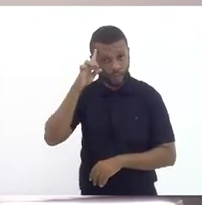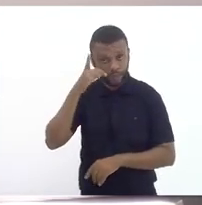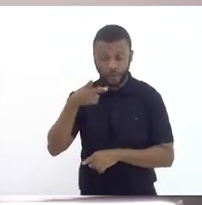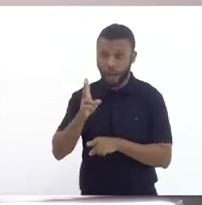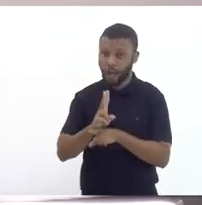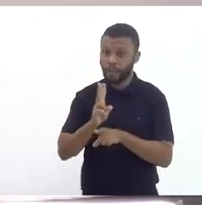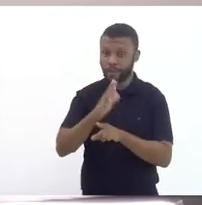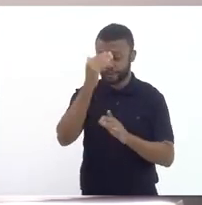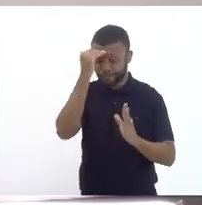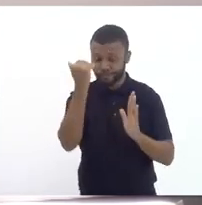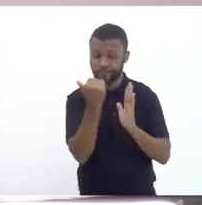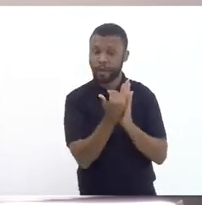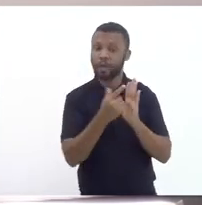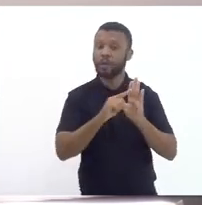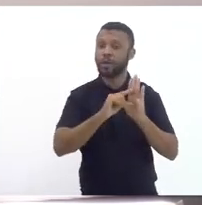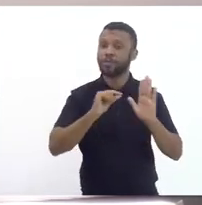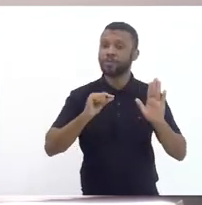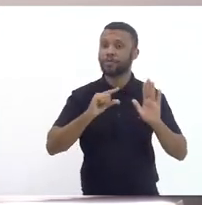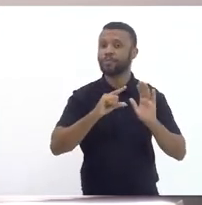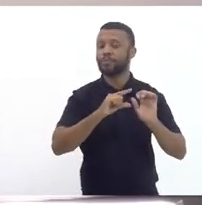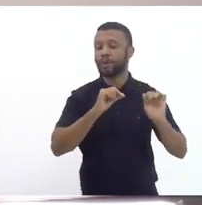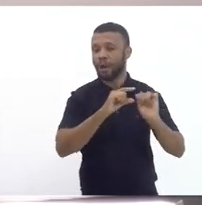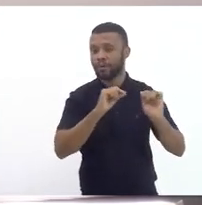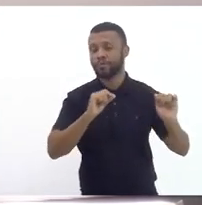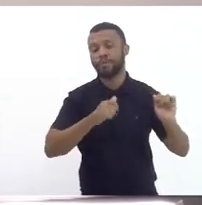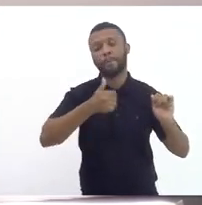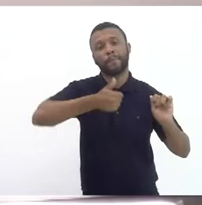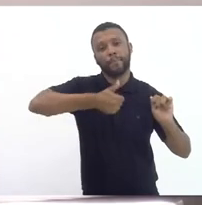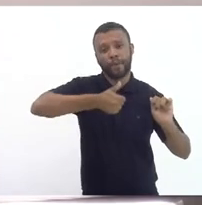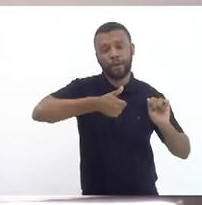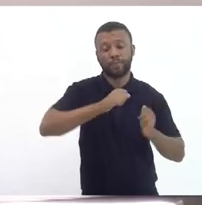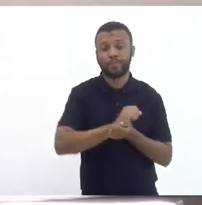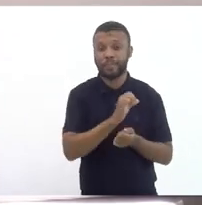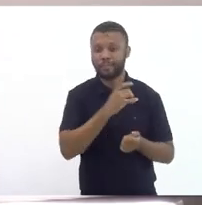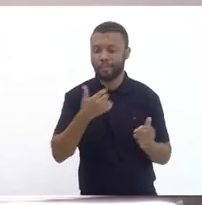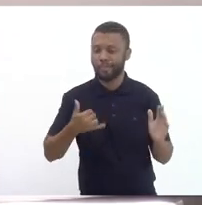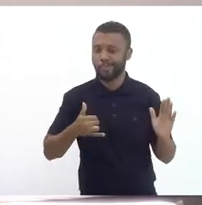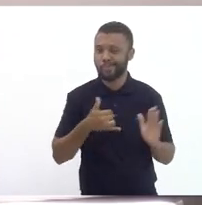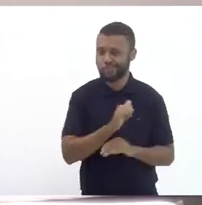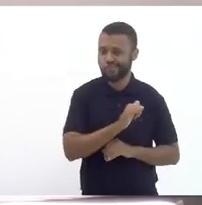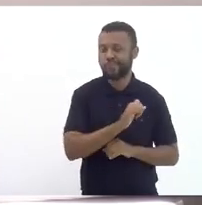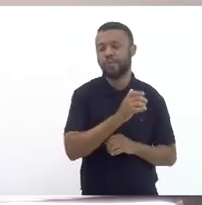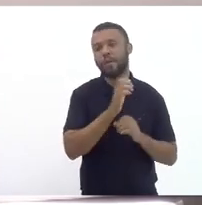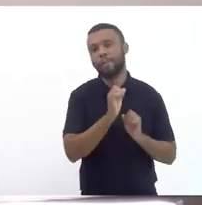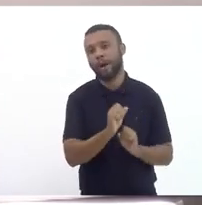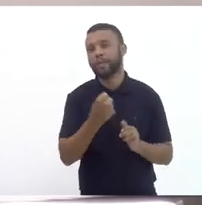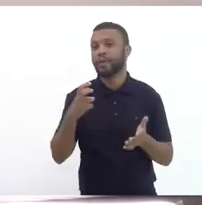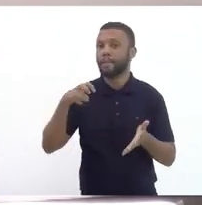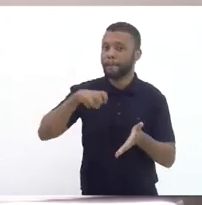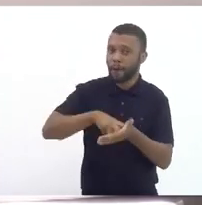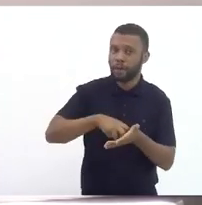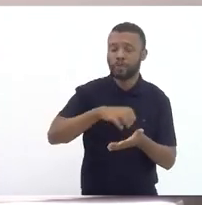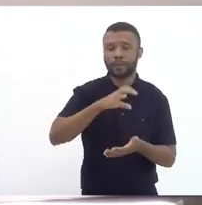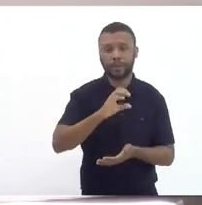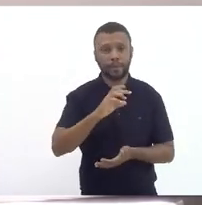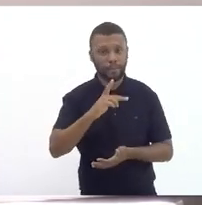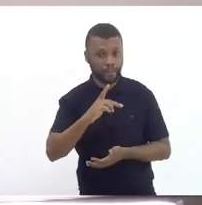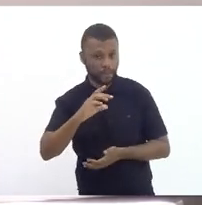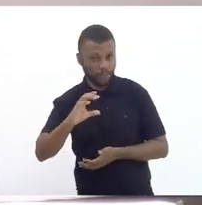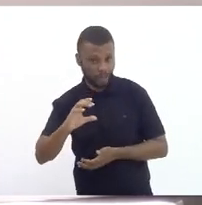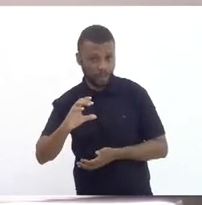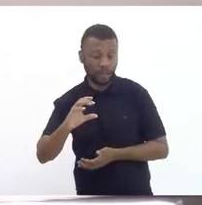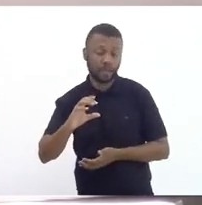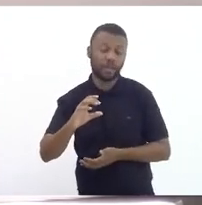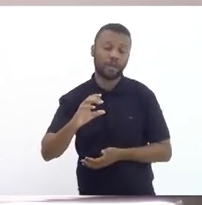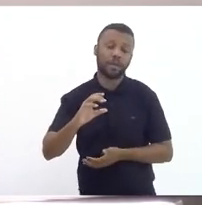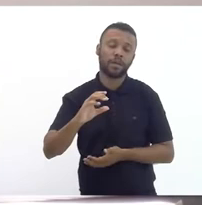artigo 1º. O descumprimento das disposições dessa lei sujeitará o infrator às penalidades previstas no Código de Defesa do Consumidor,